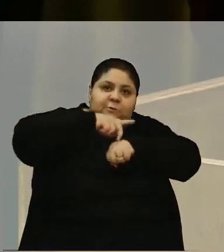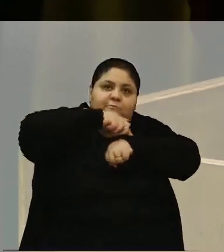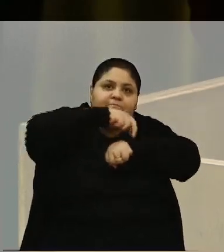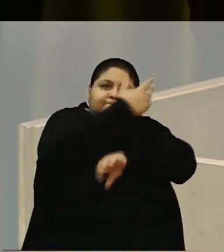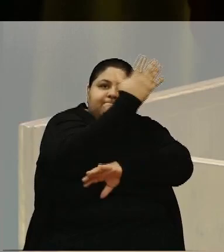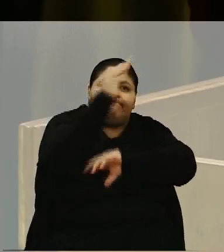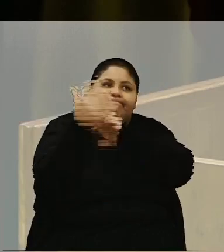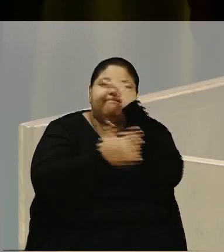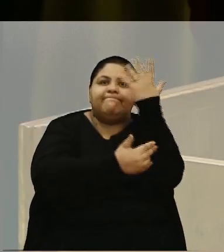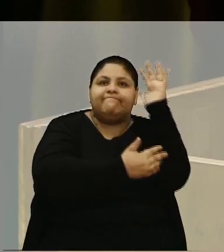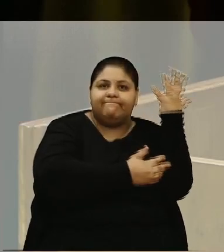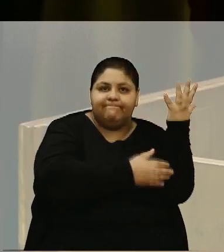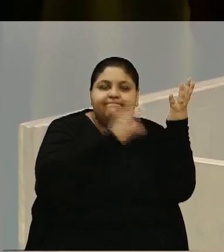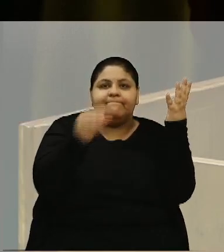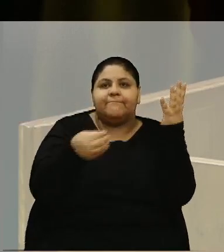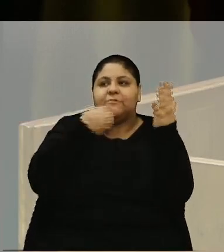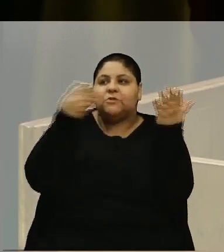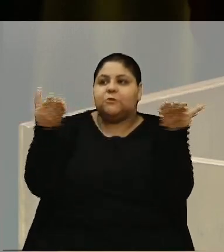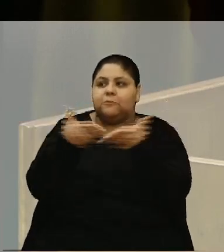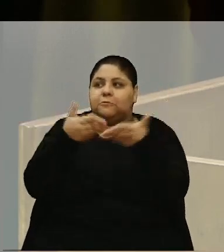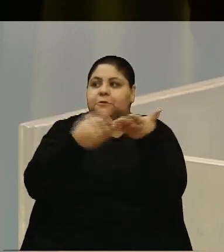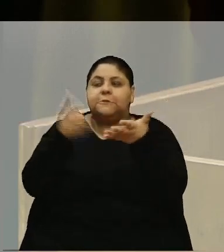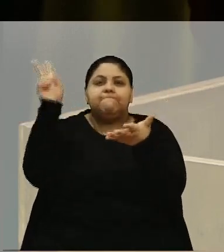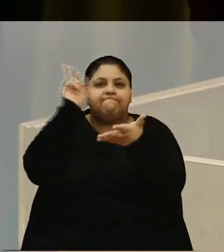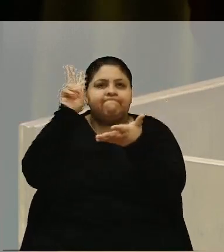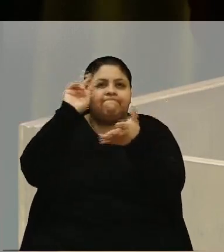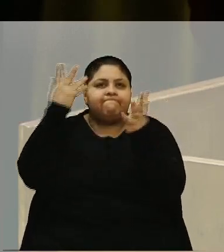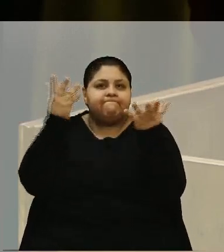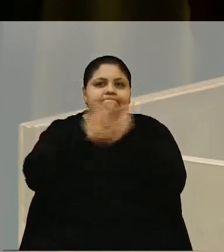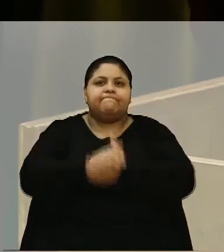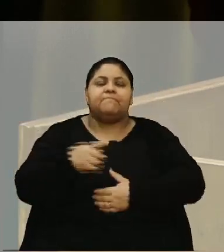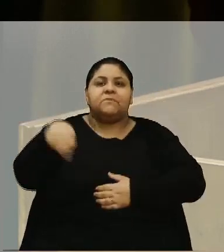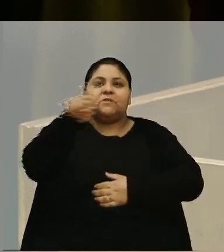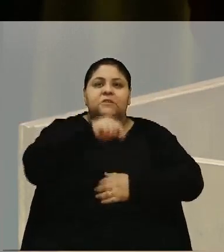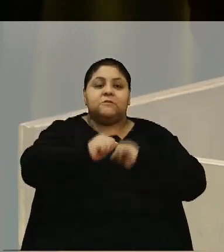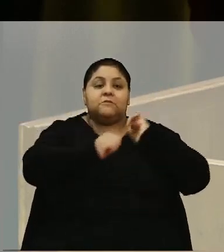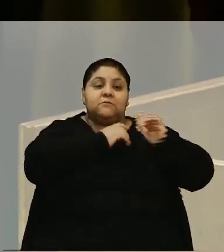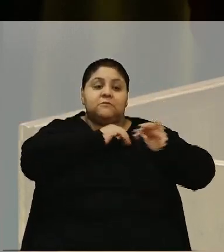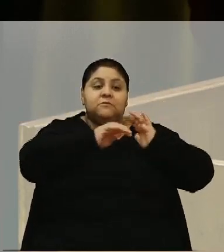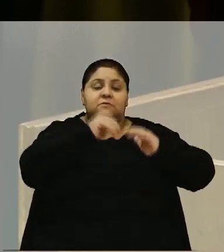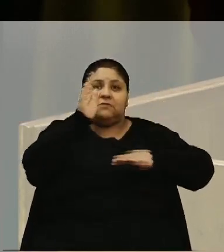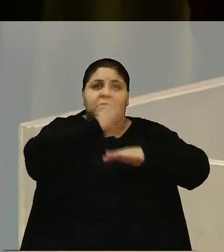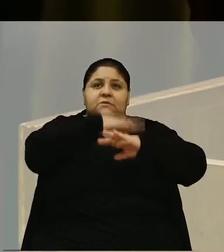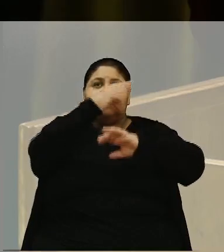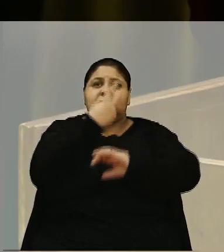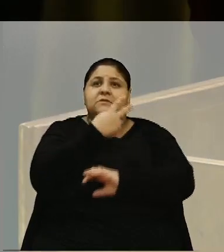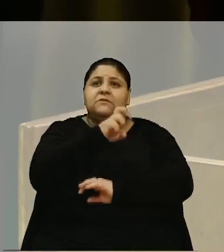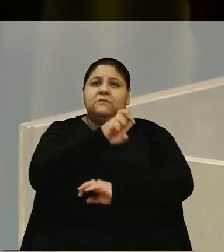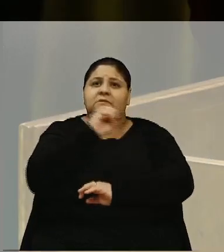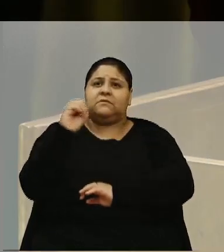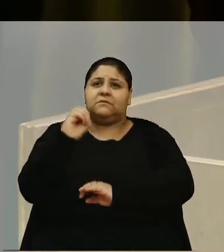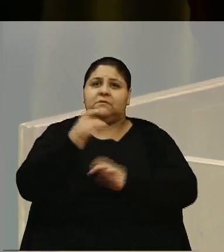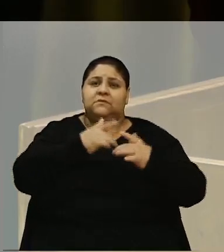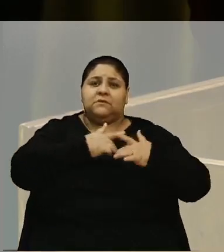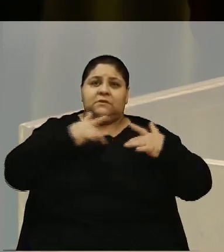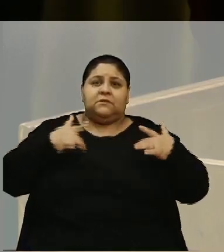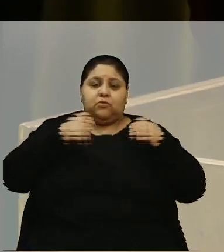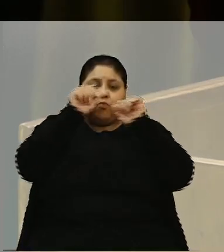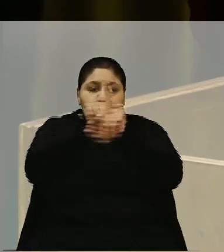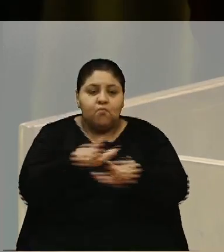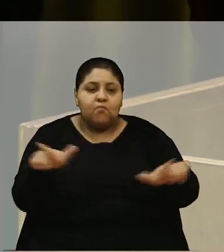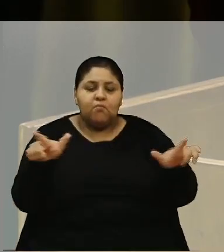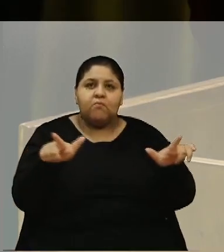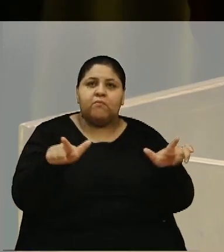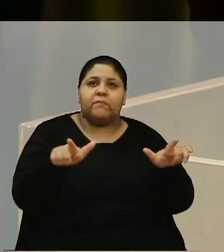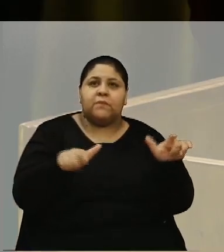Então, aproveitando que hoje que é o dia autista, aí me bateu. A gente já movimentou, pessoal, mais de 500 voluntários em operações de limpeza.